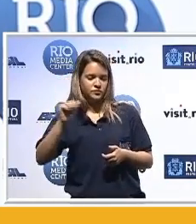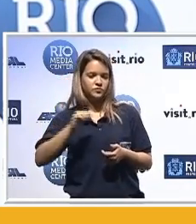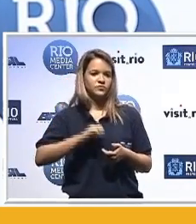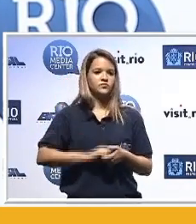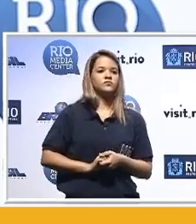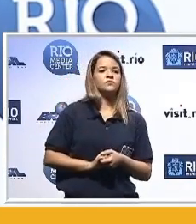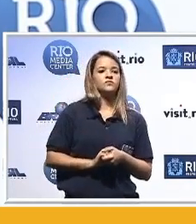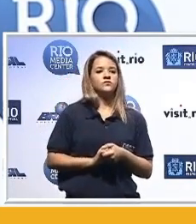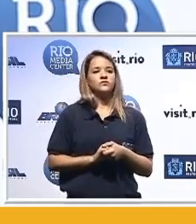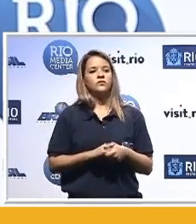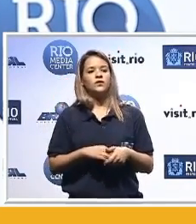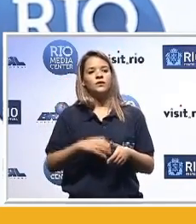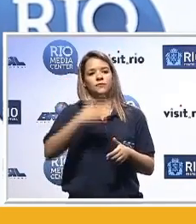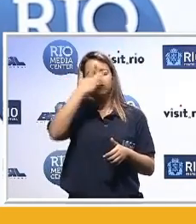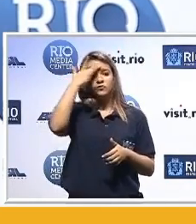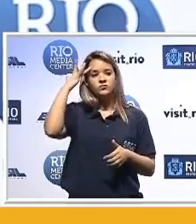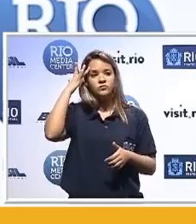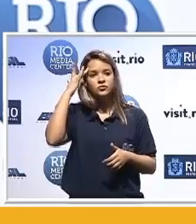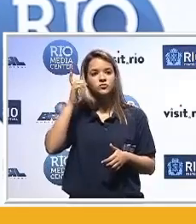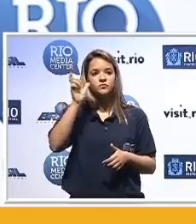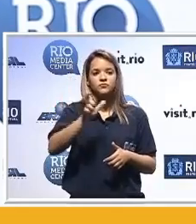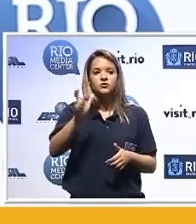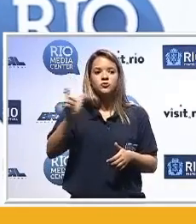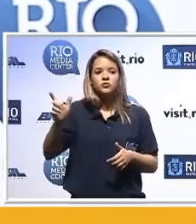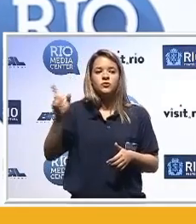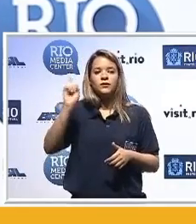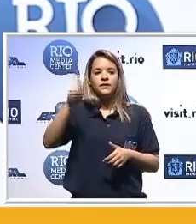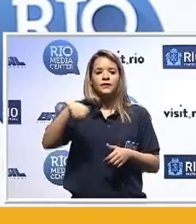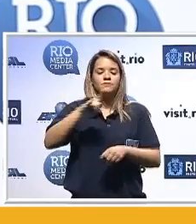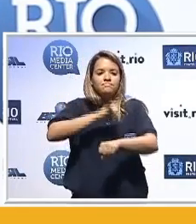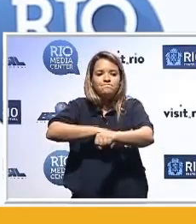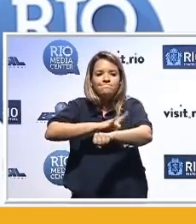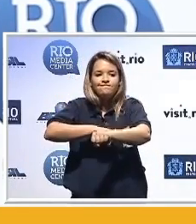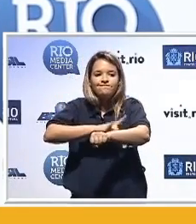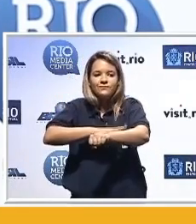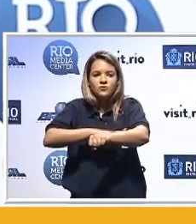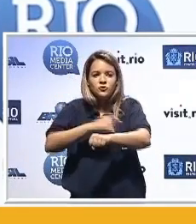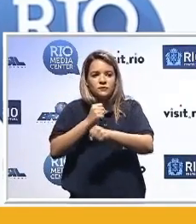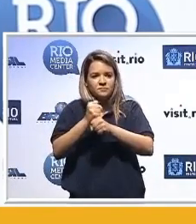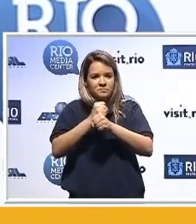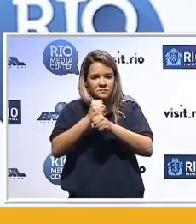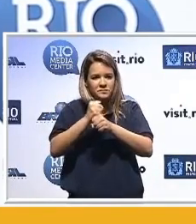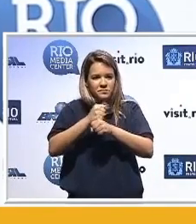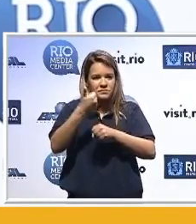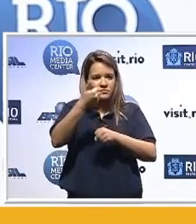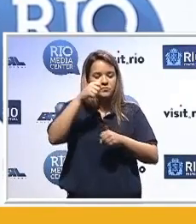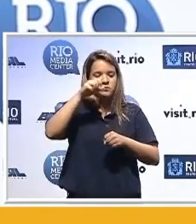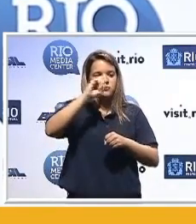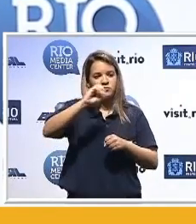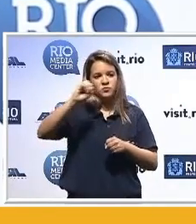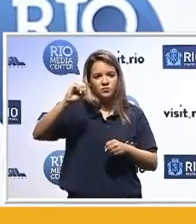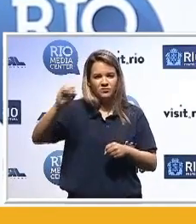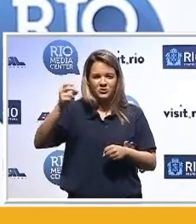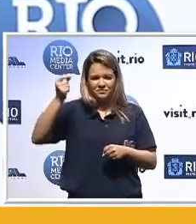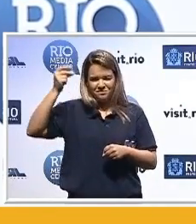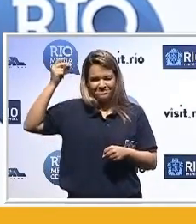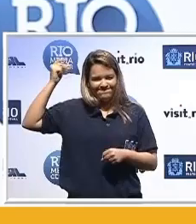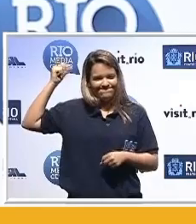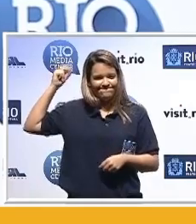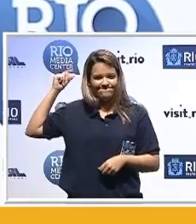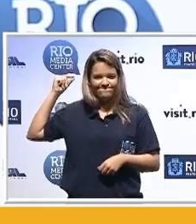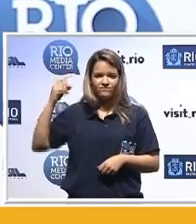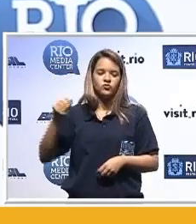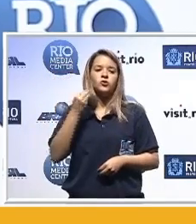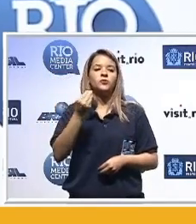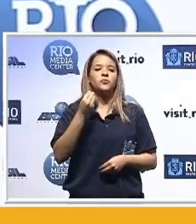colocar banheiros em salas do ano 1100. Então, tem soluções. Você pode fazer deck por cima, como se